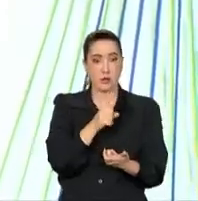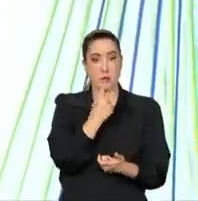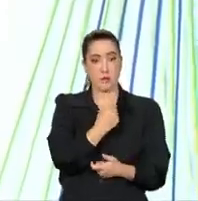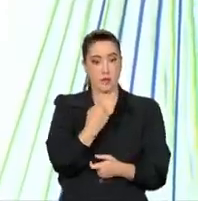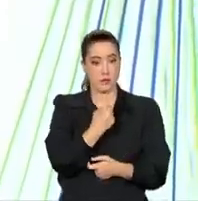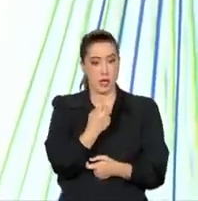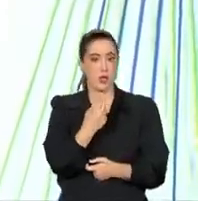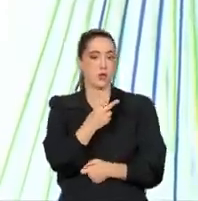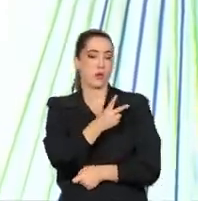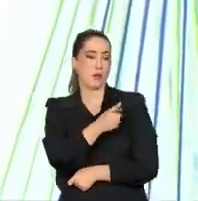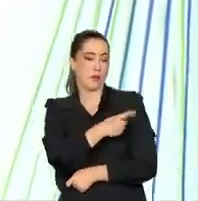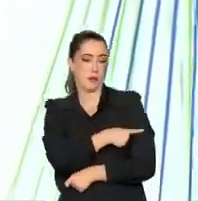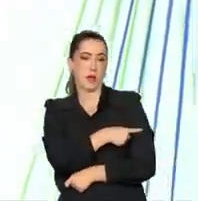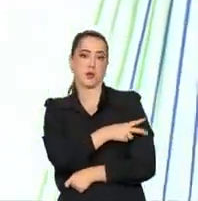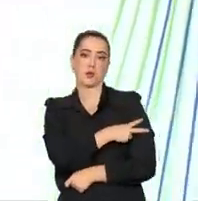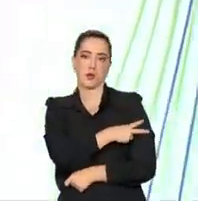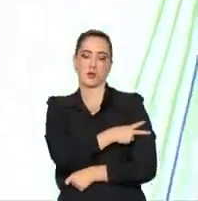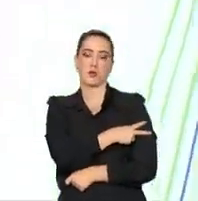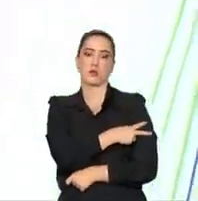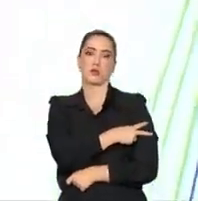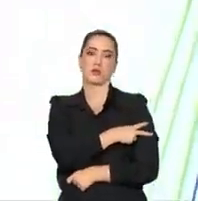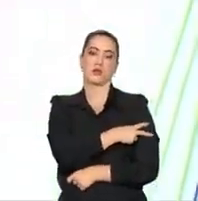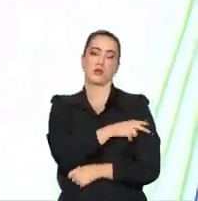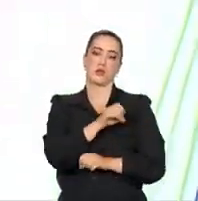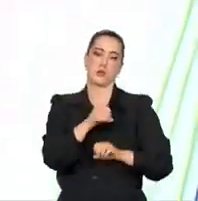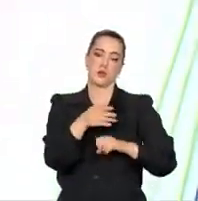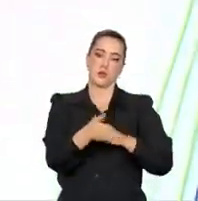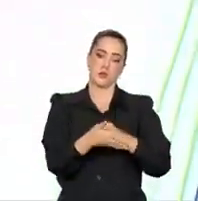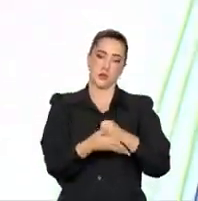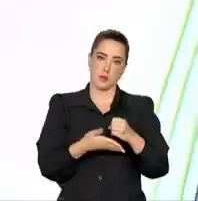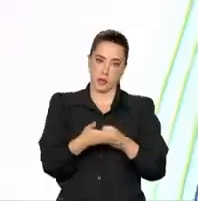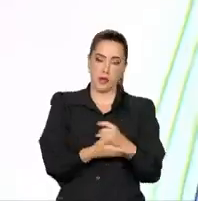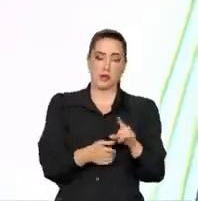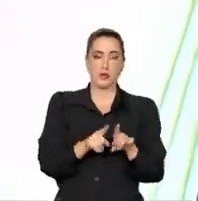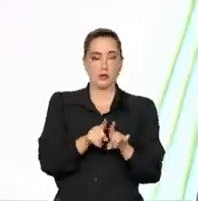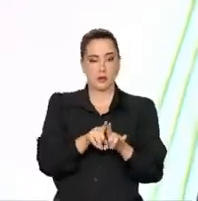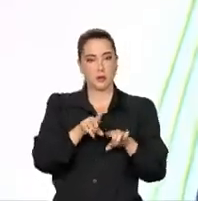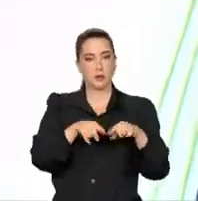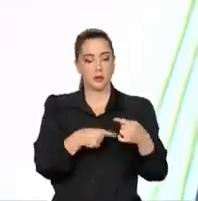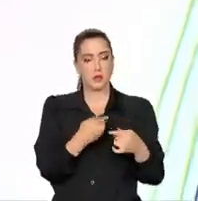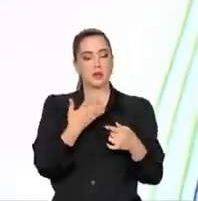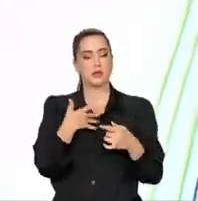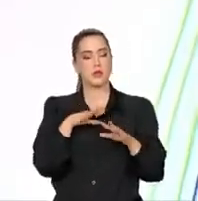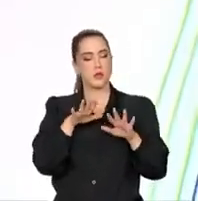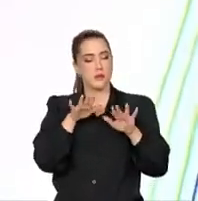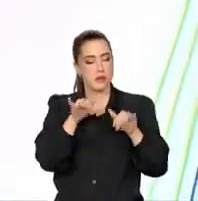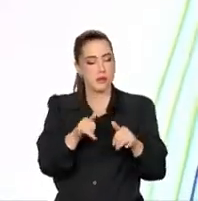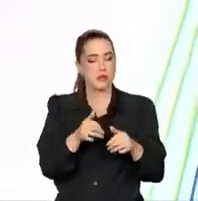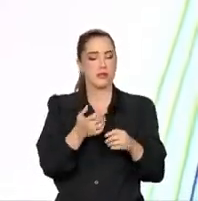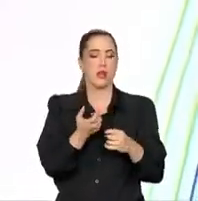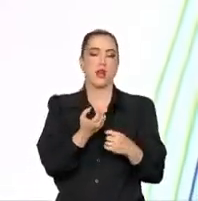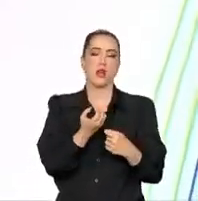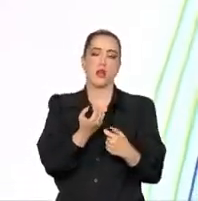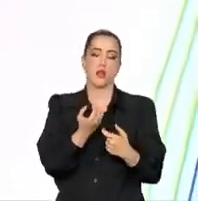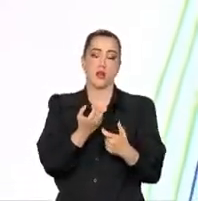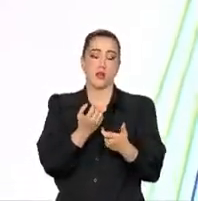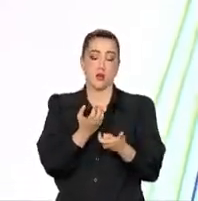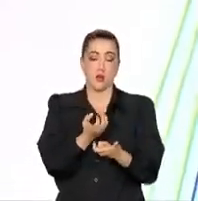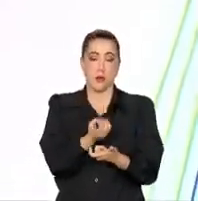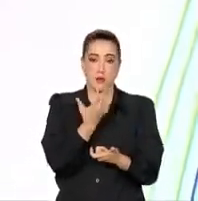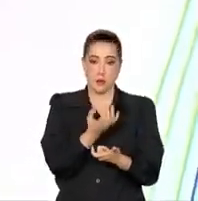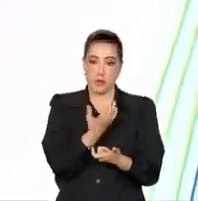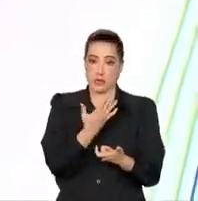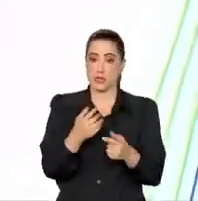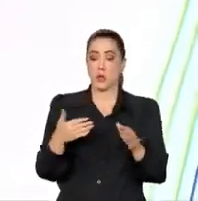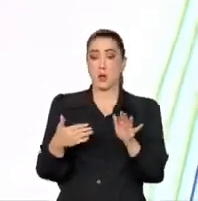6, 7 anos, mas nós vamos complementar na consolidação da alfabetização que vai até a quinta